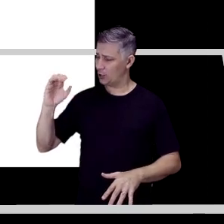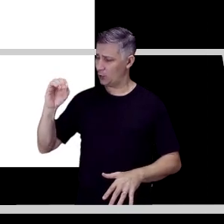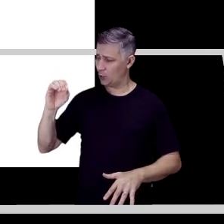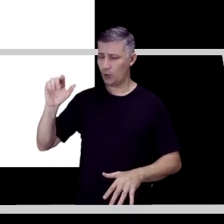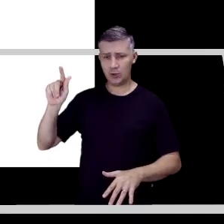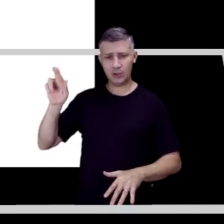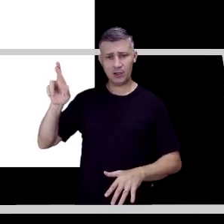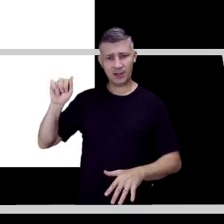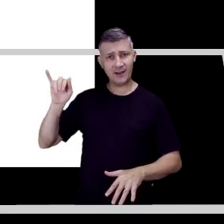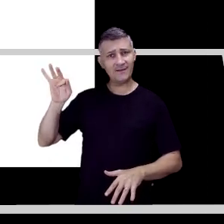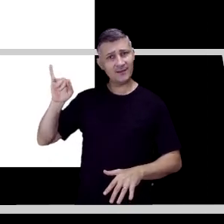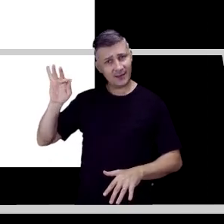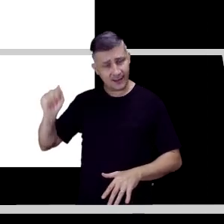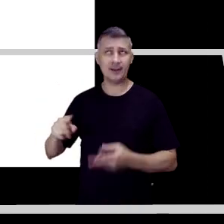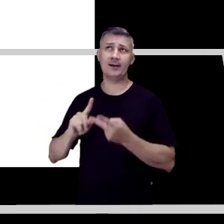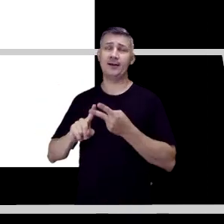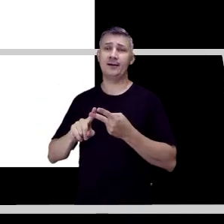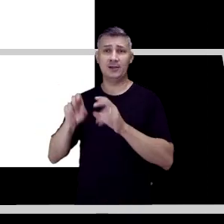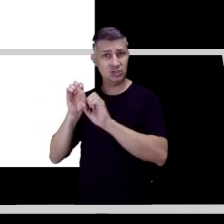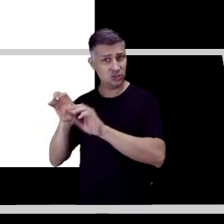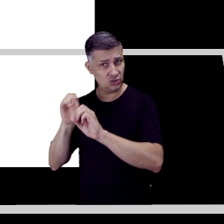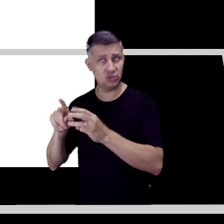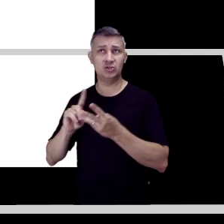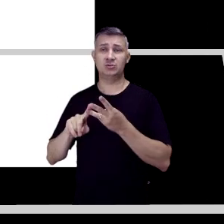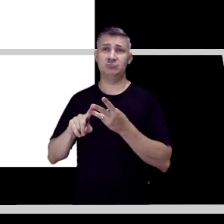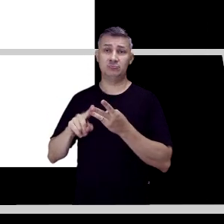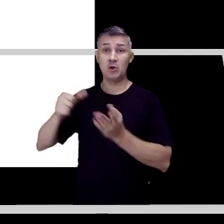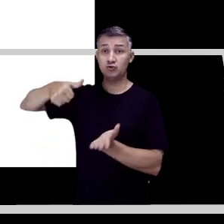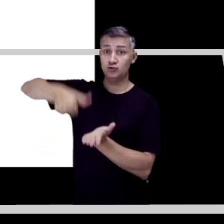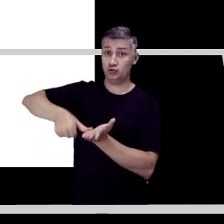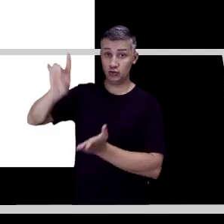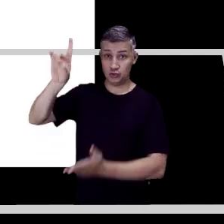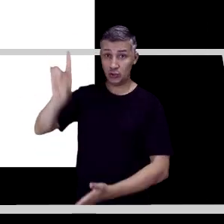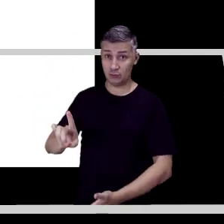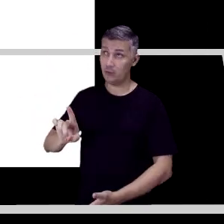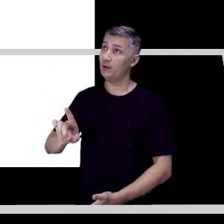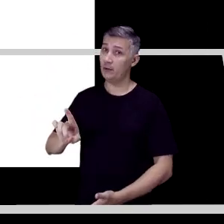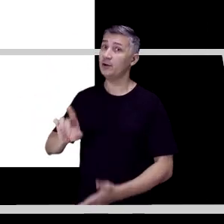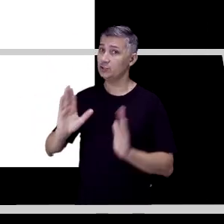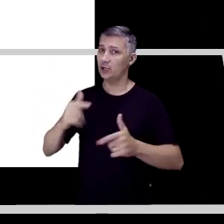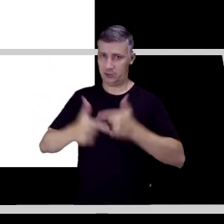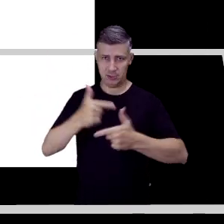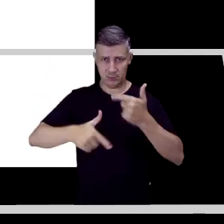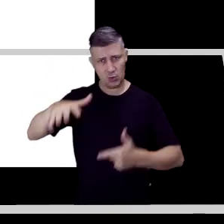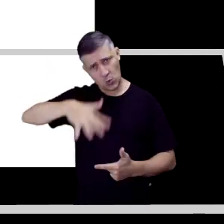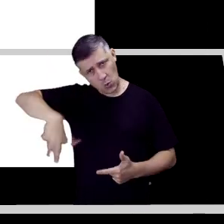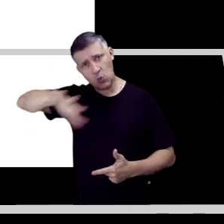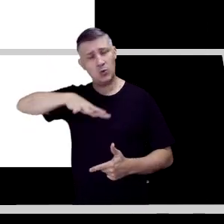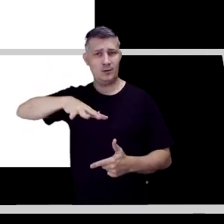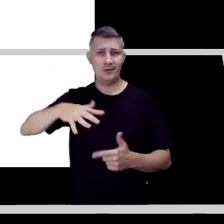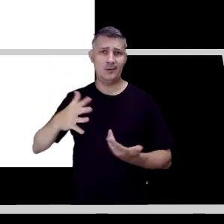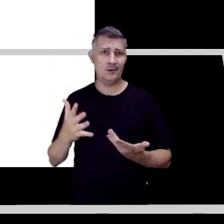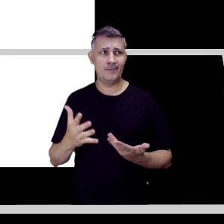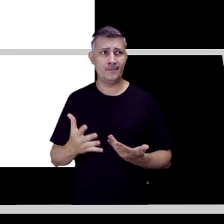muito de se envolver com o ensino, muitos dos sócios diretores aqui já trabalharam